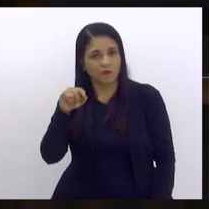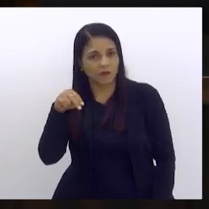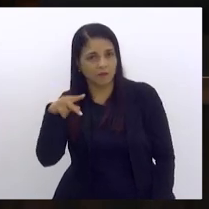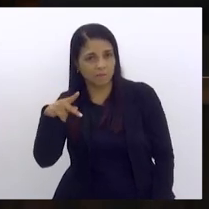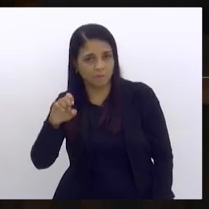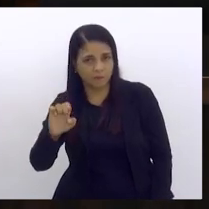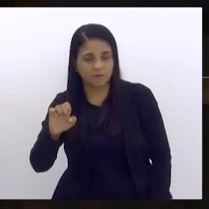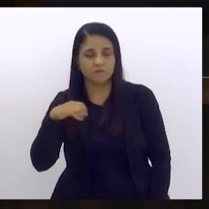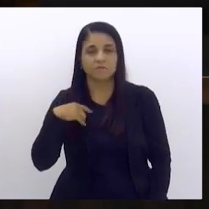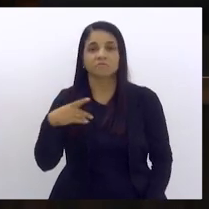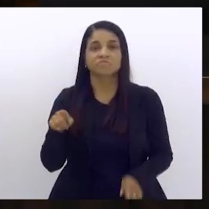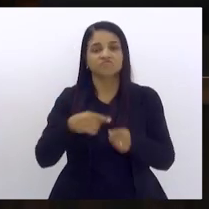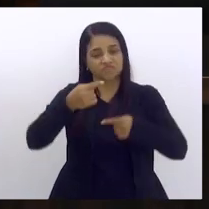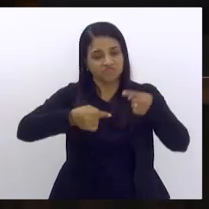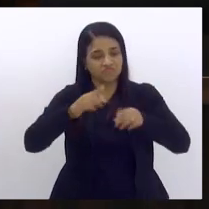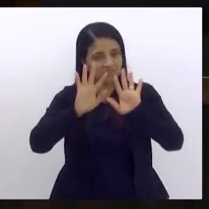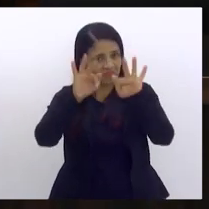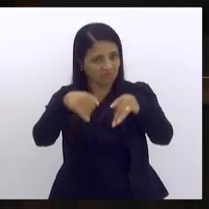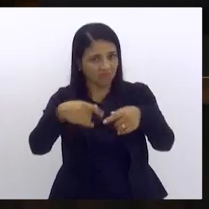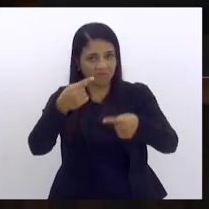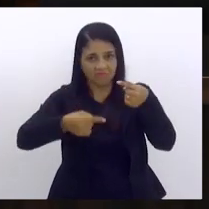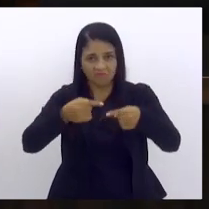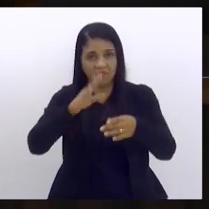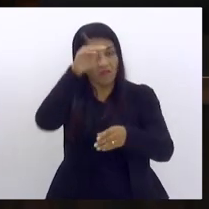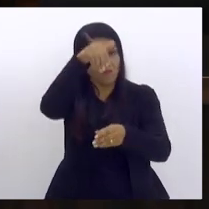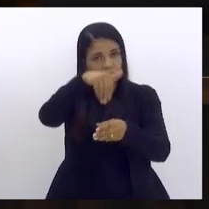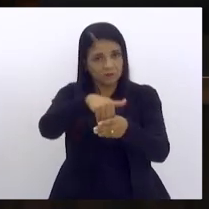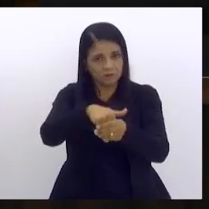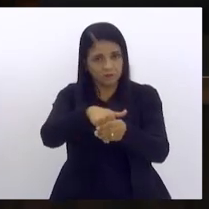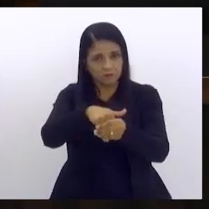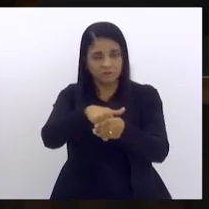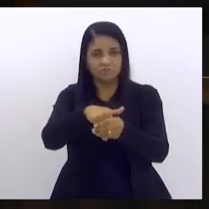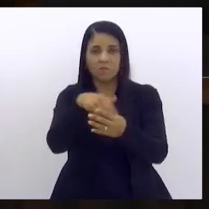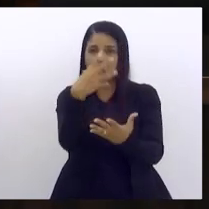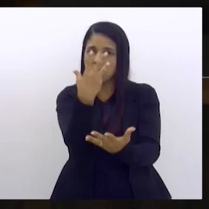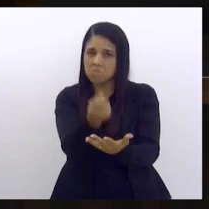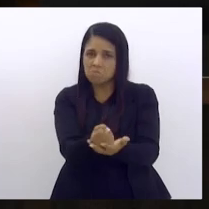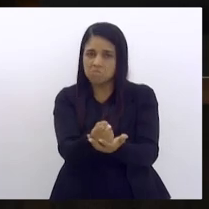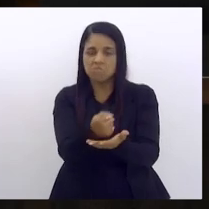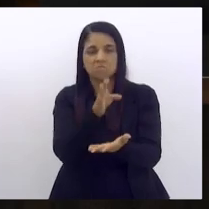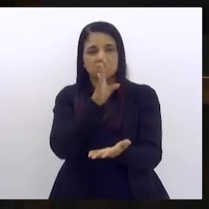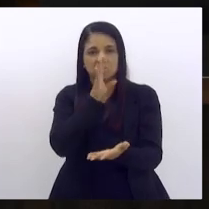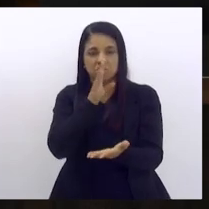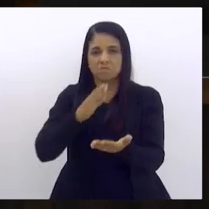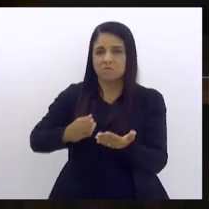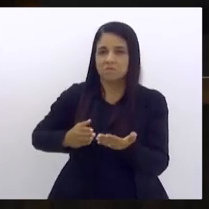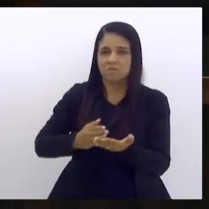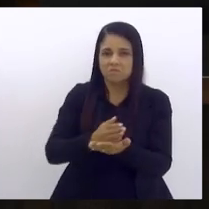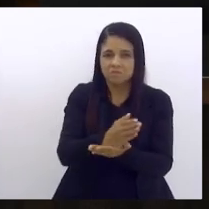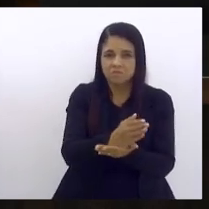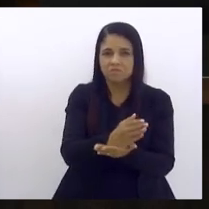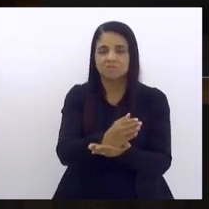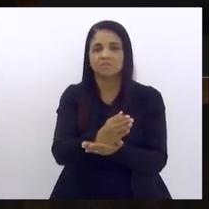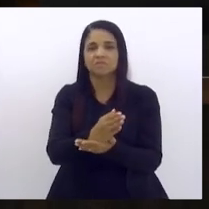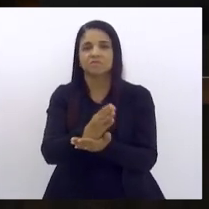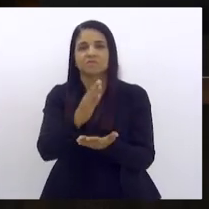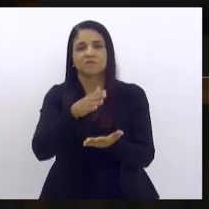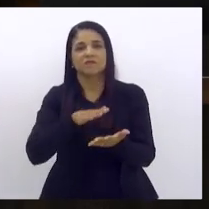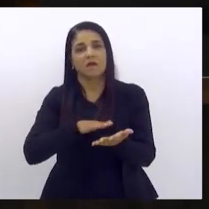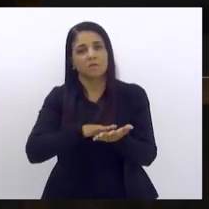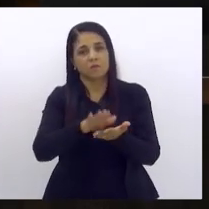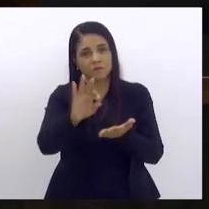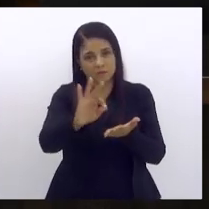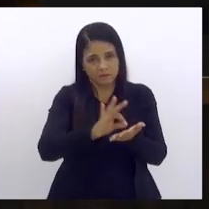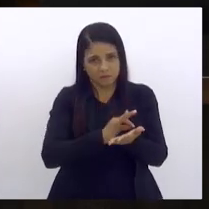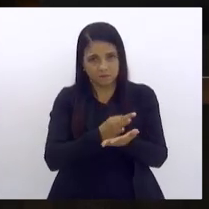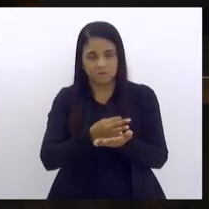discussão, não havendo quem queira discutir, encerrada a discussão, em votação. Senhores que aprovam, permaneçam como estão. Aprovado, vai a